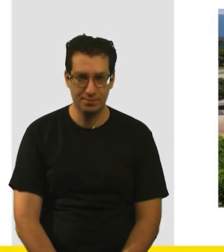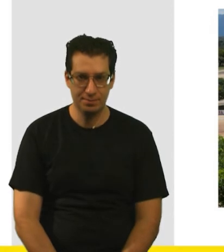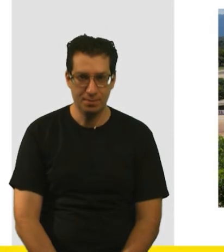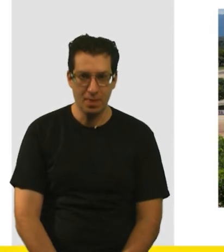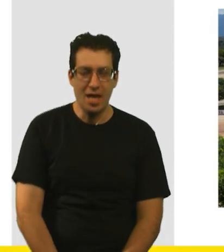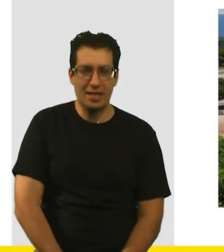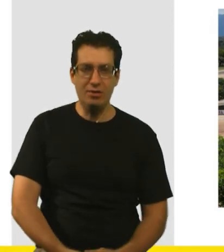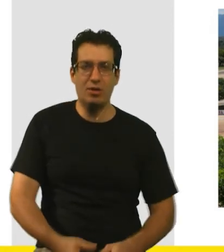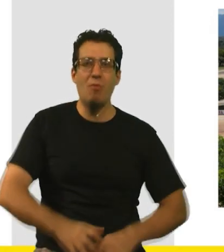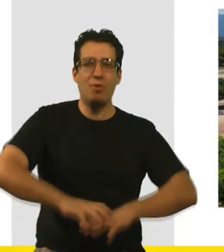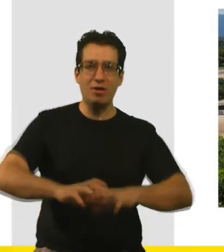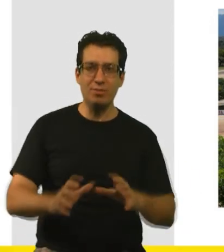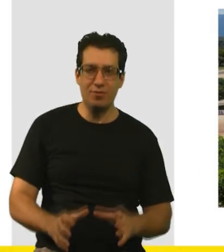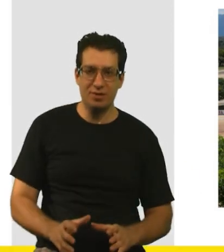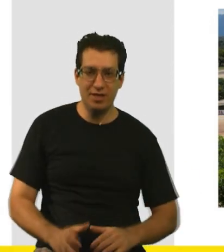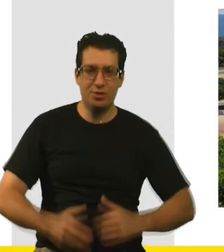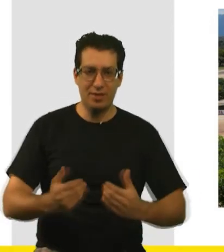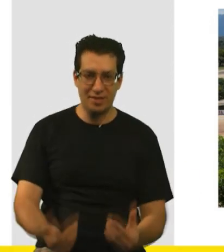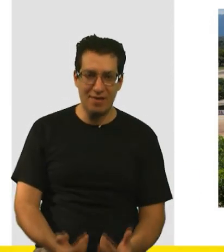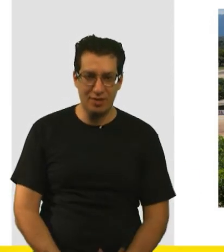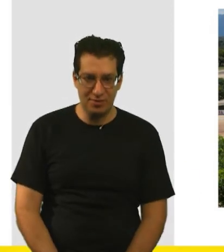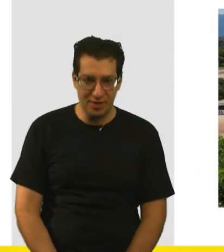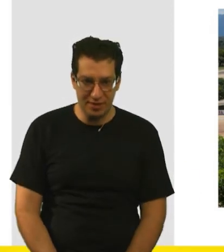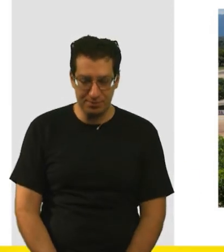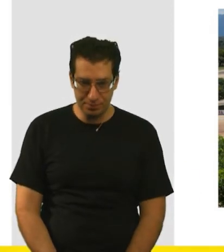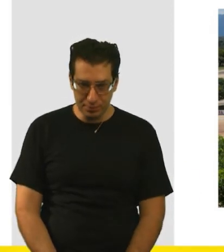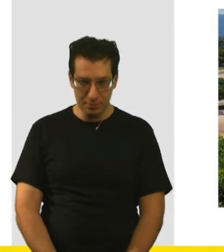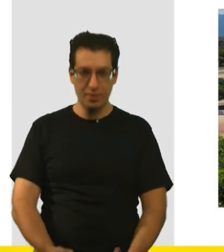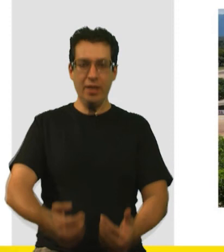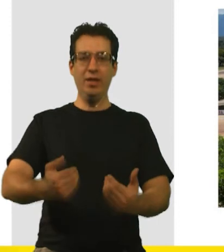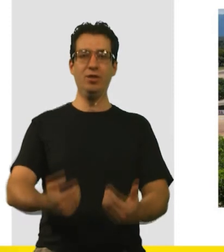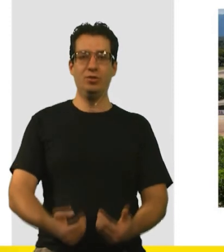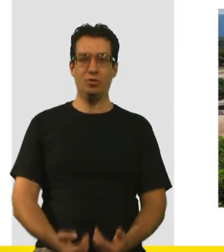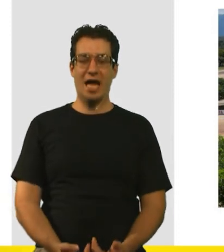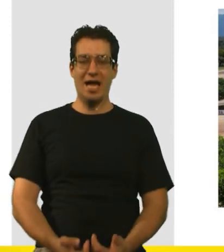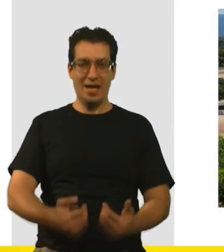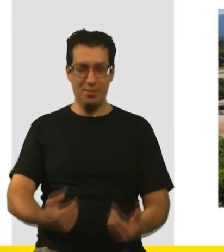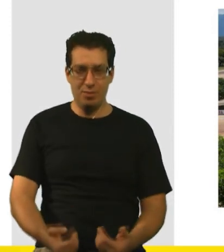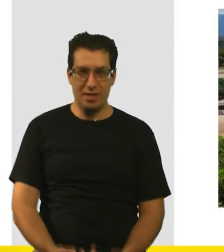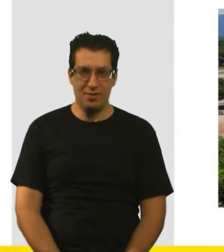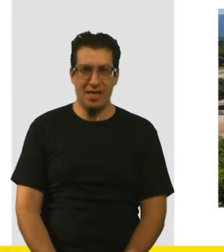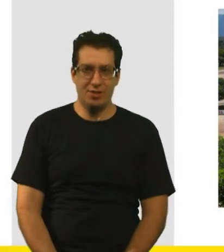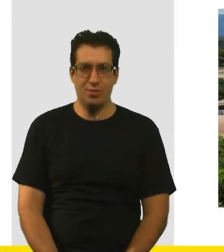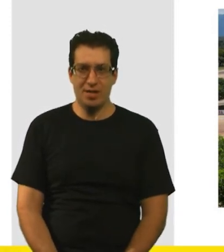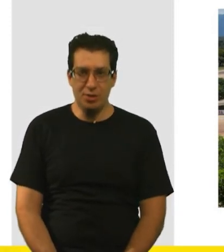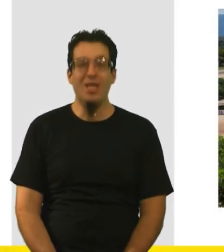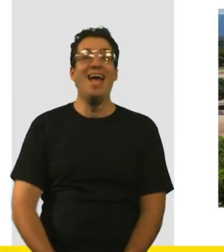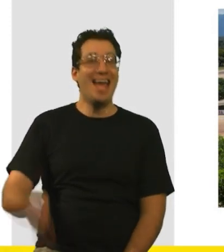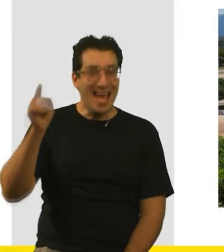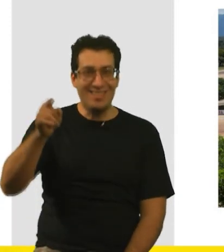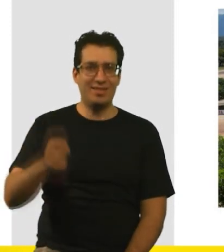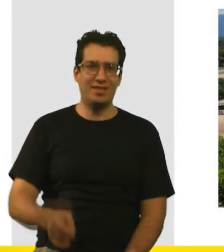fronteiras, aquele local próximo à fronteira, indispensável à defesa da República Federativa do